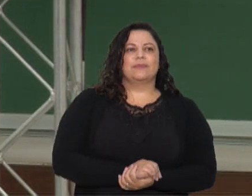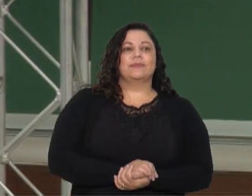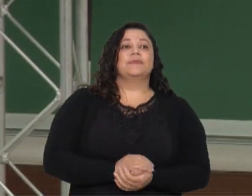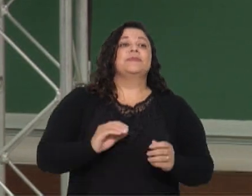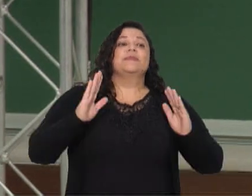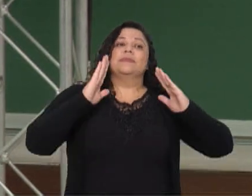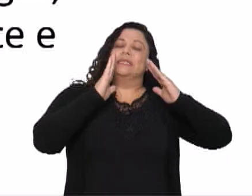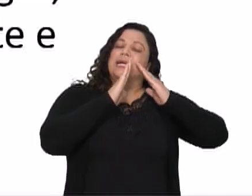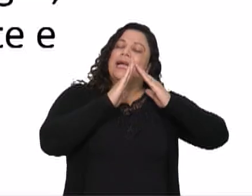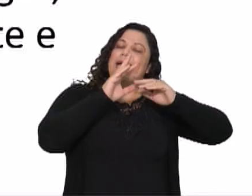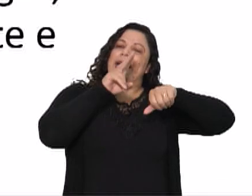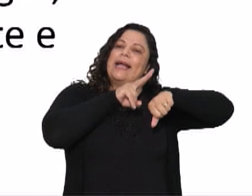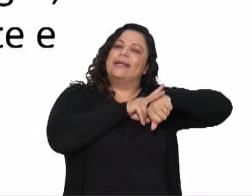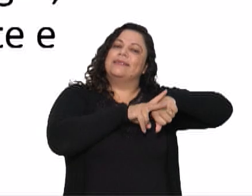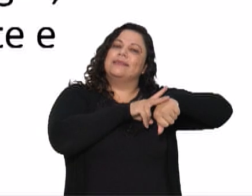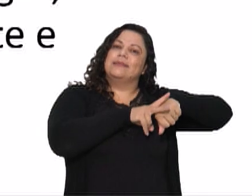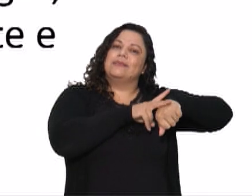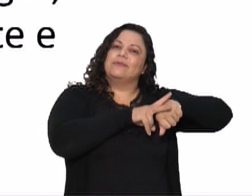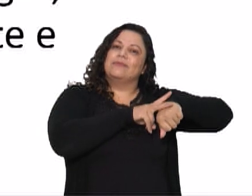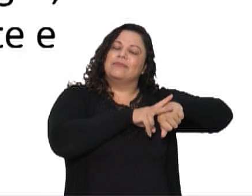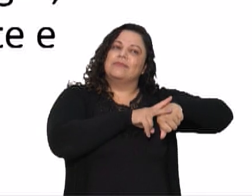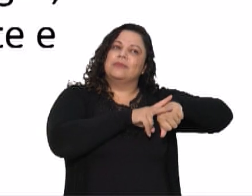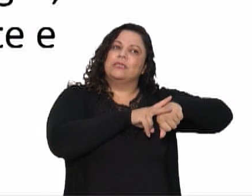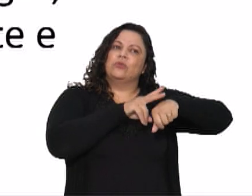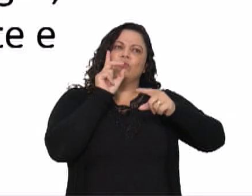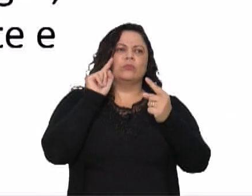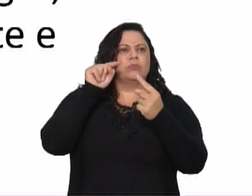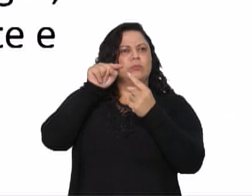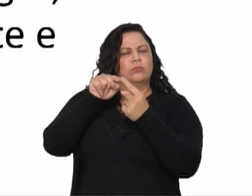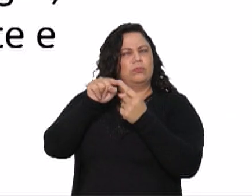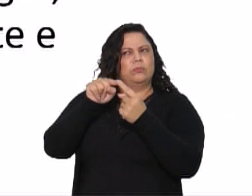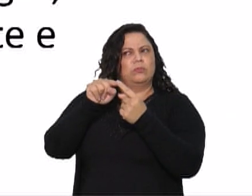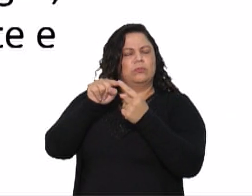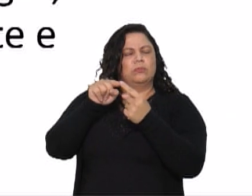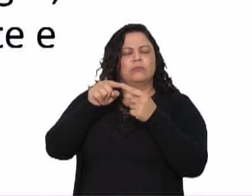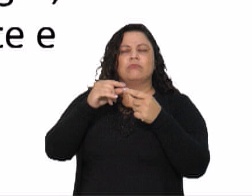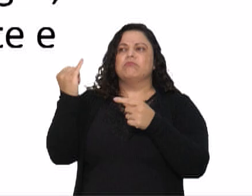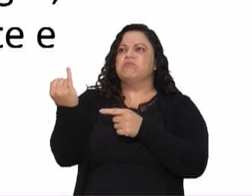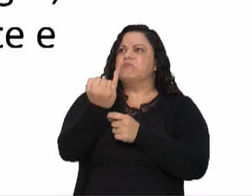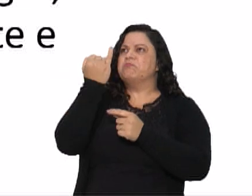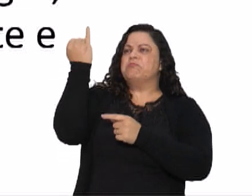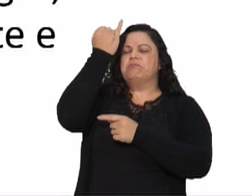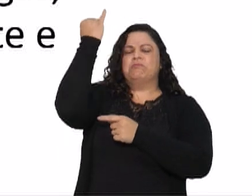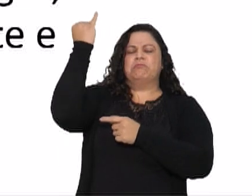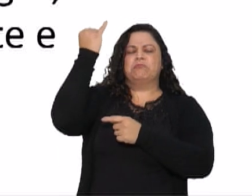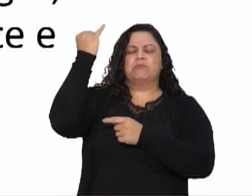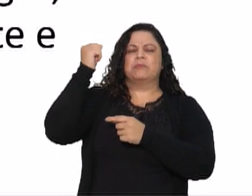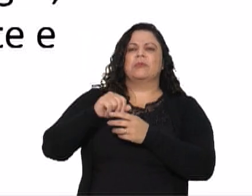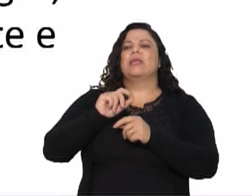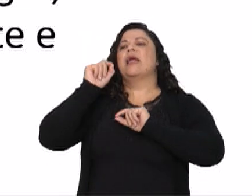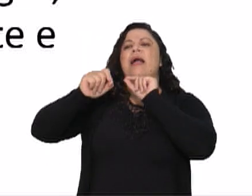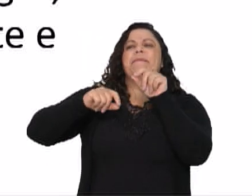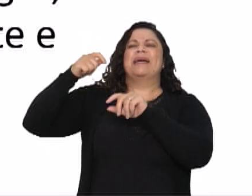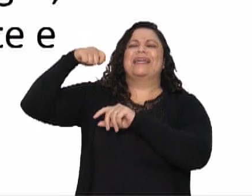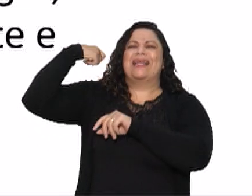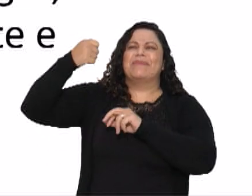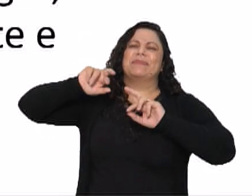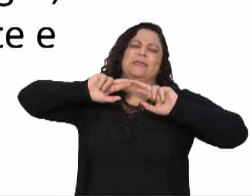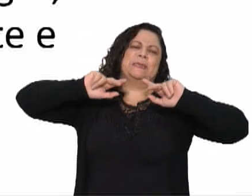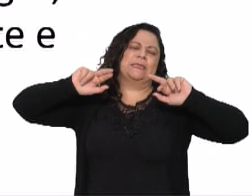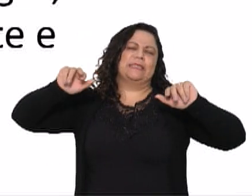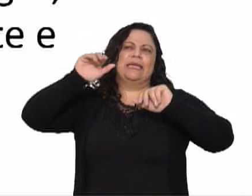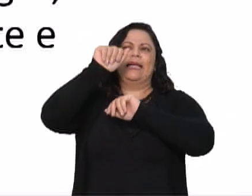Casa de vidro. Foi um importante ponto de encontro para artistas, escritores e jornalistas. Ao criar as